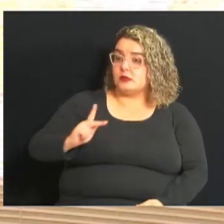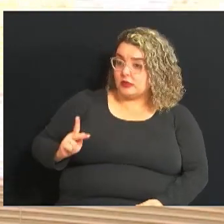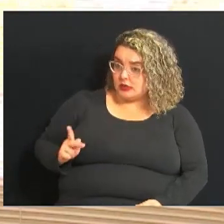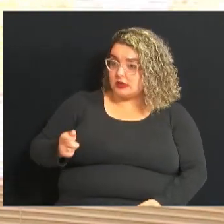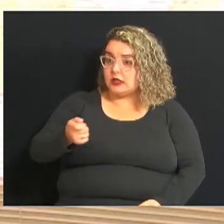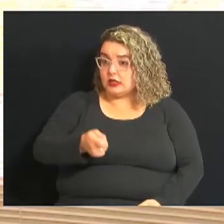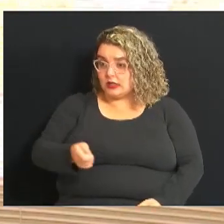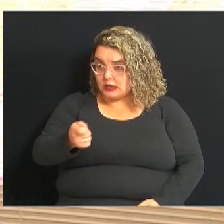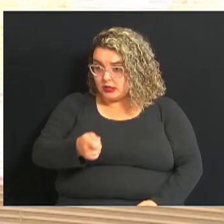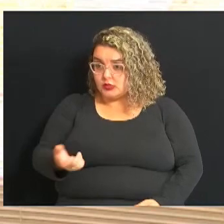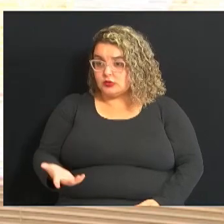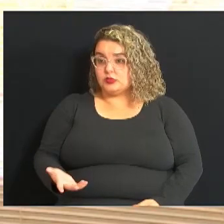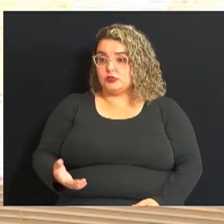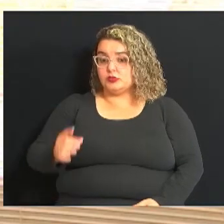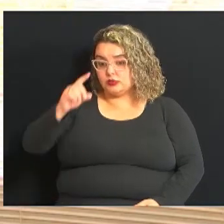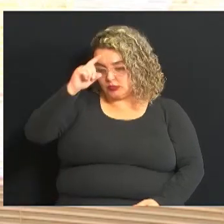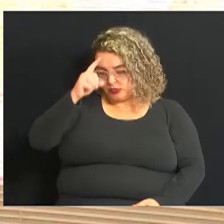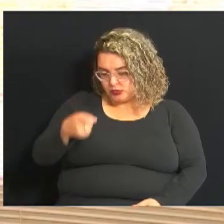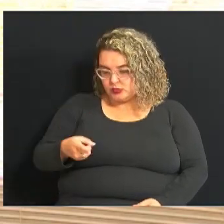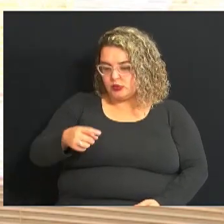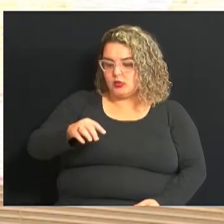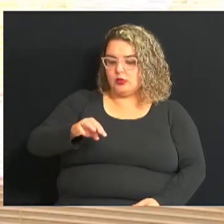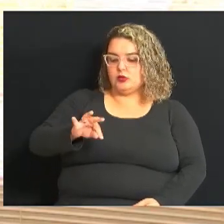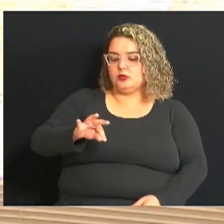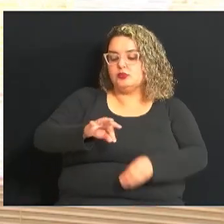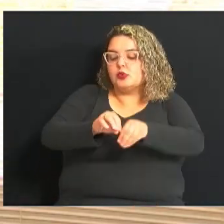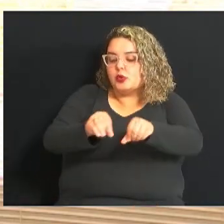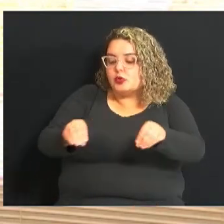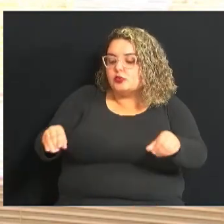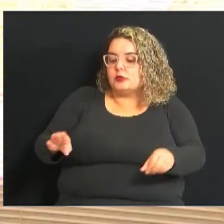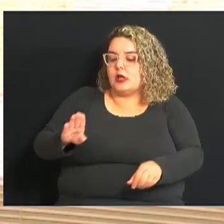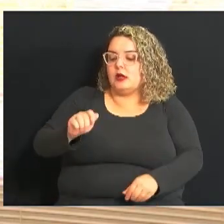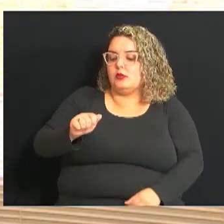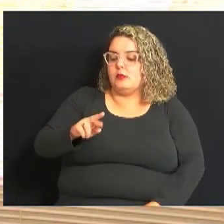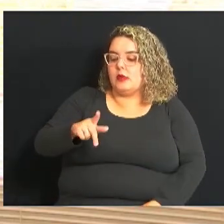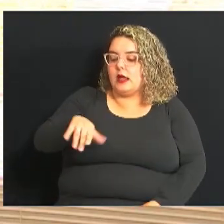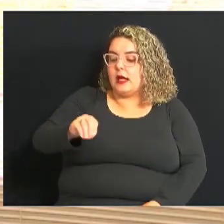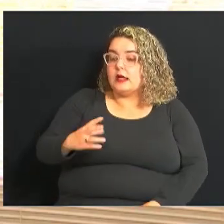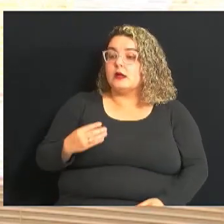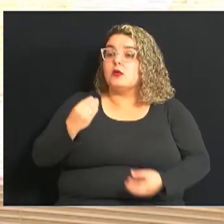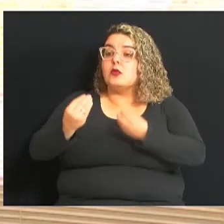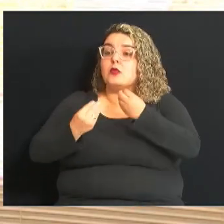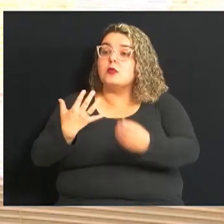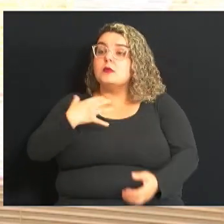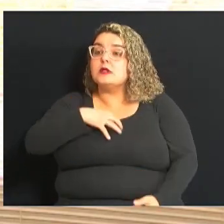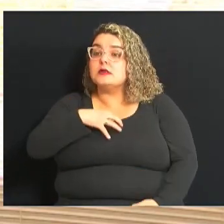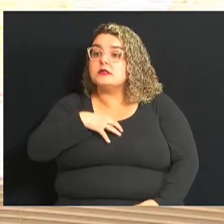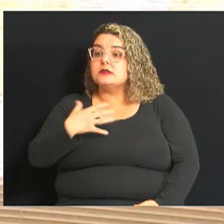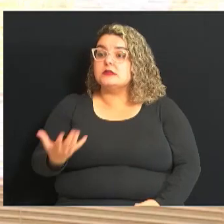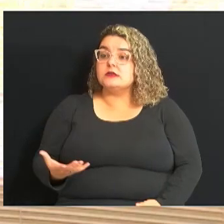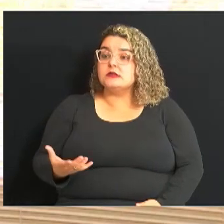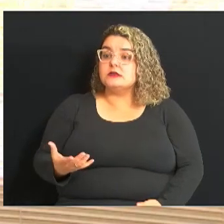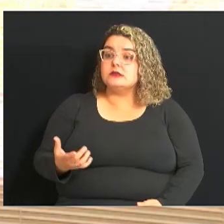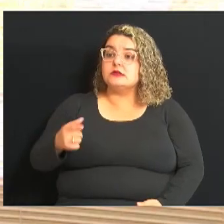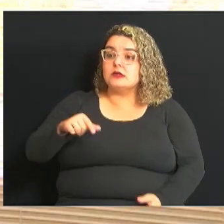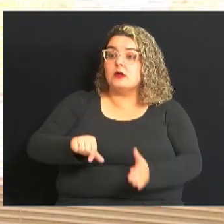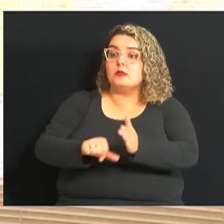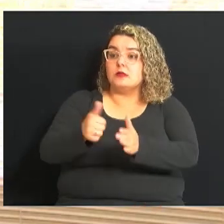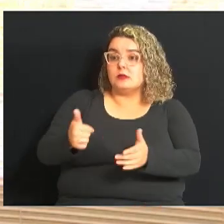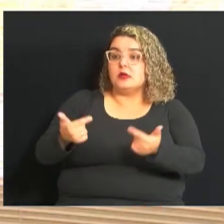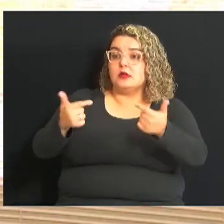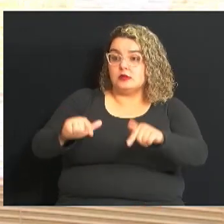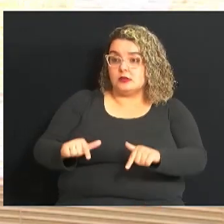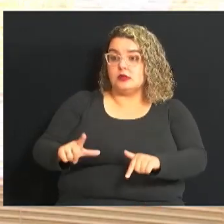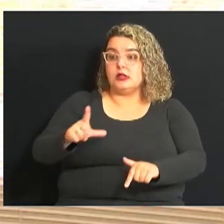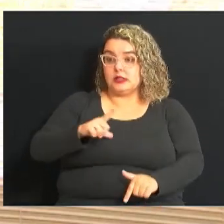dos Proprietários do Terra do Barão, como se sente aí, sendo aqui o primeiro local a ter esse